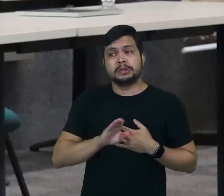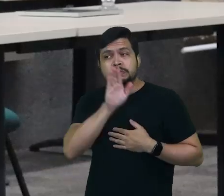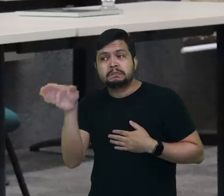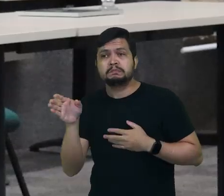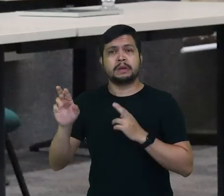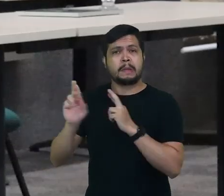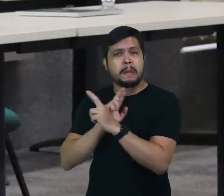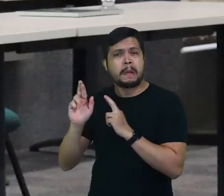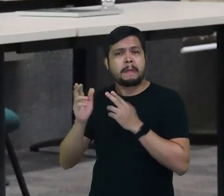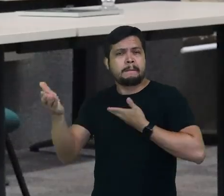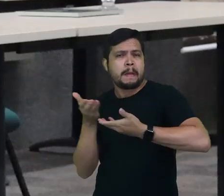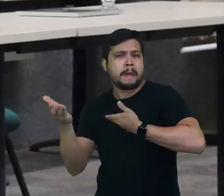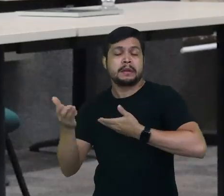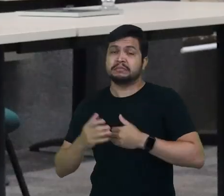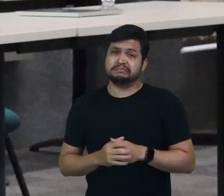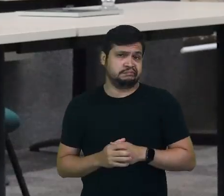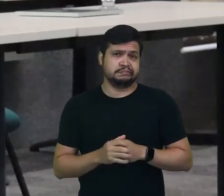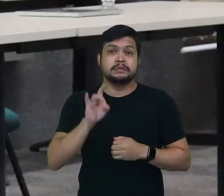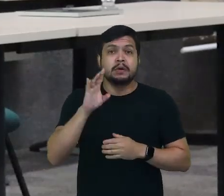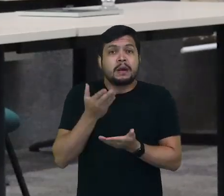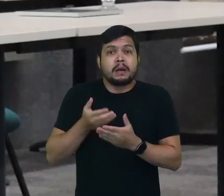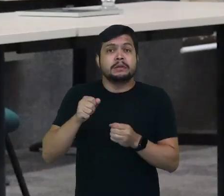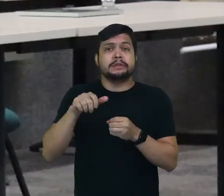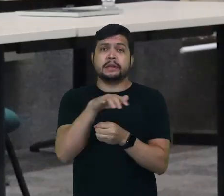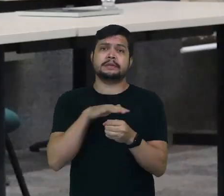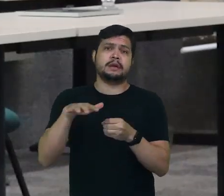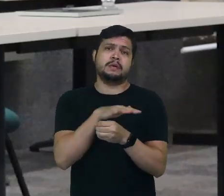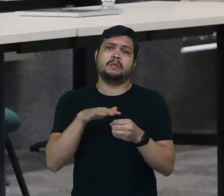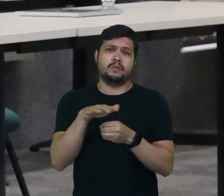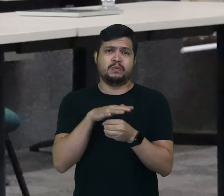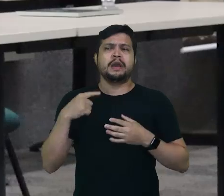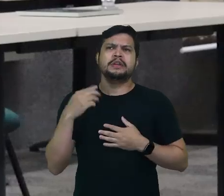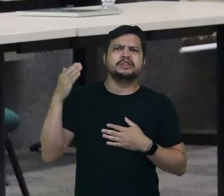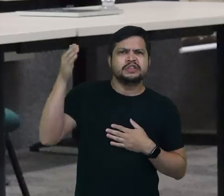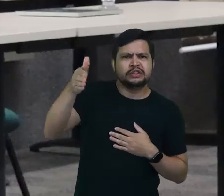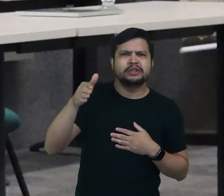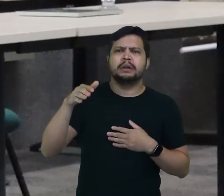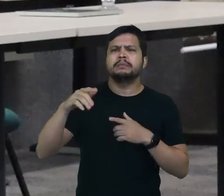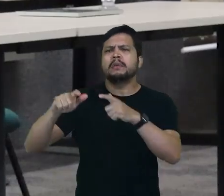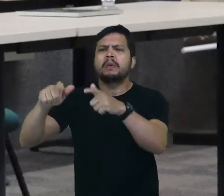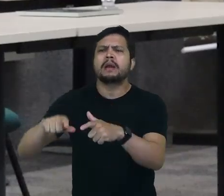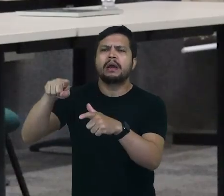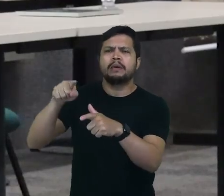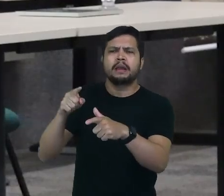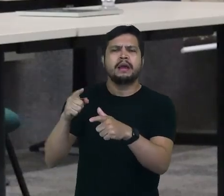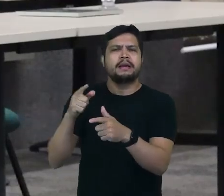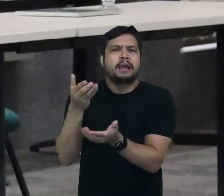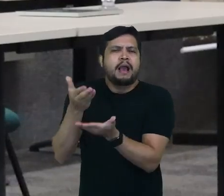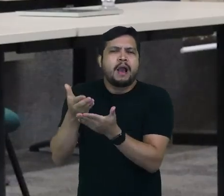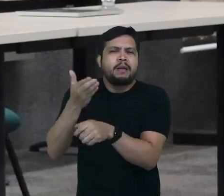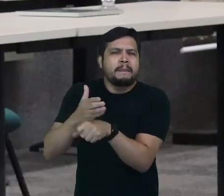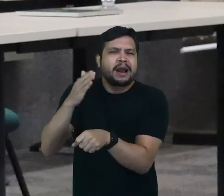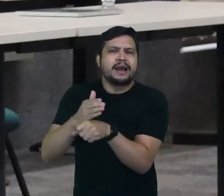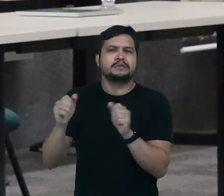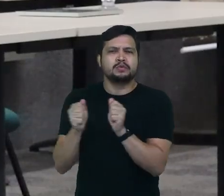gente interagir com eles. Tinha só aula de extensão, a gente ia no assentamento com o Nicolau,